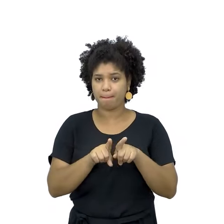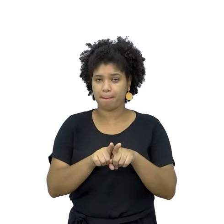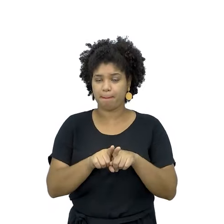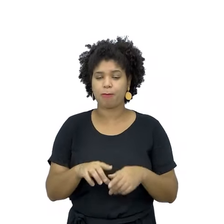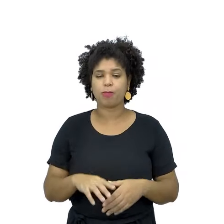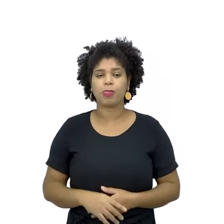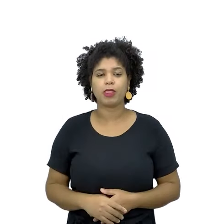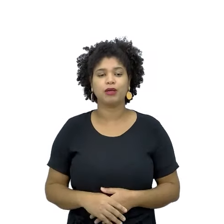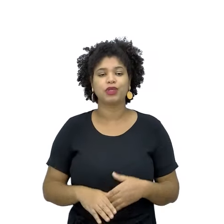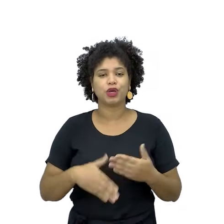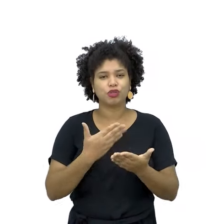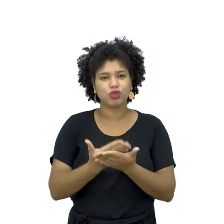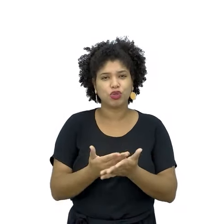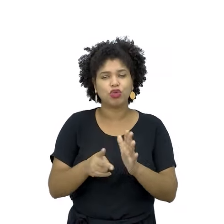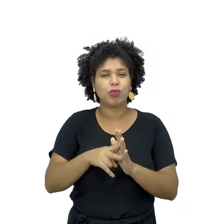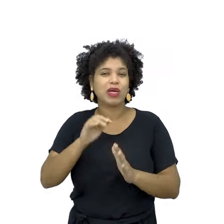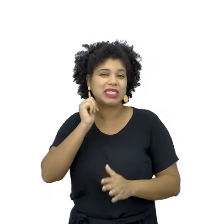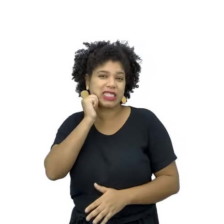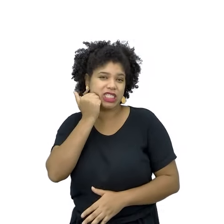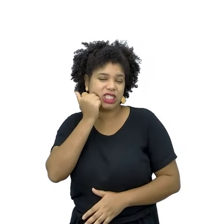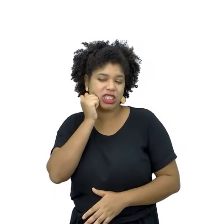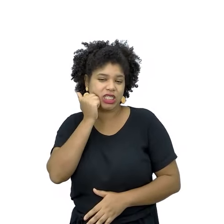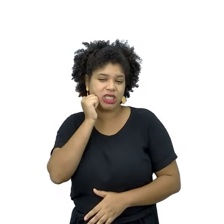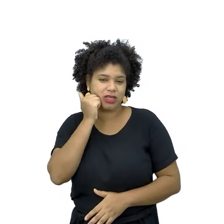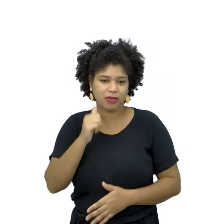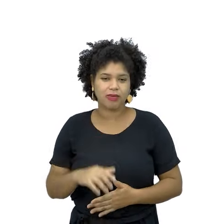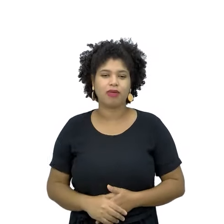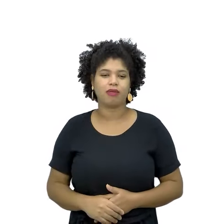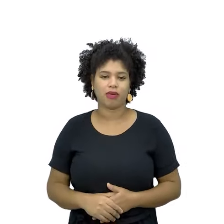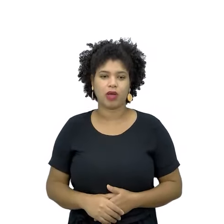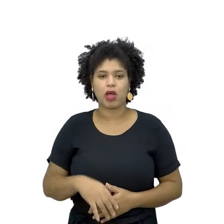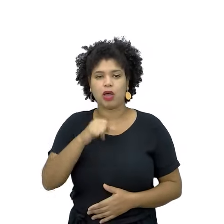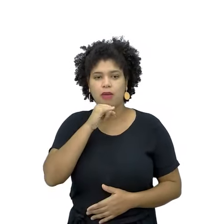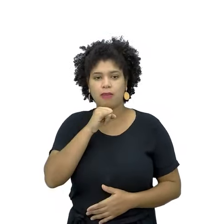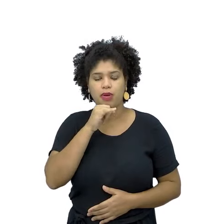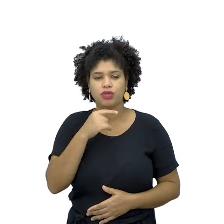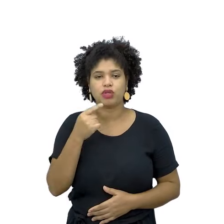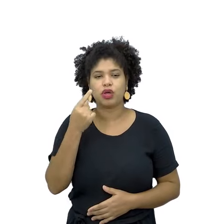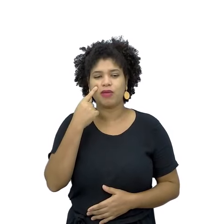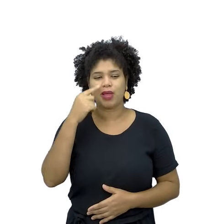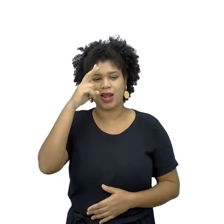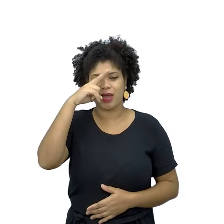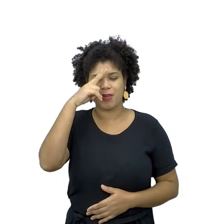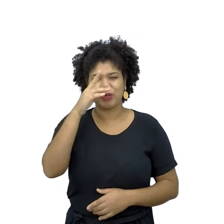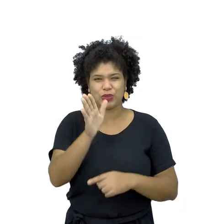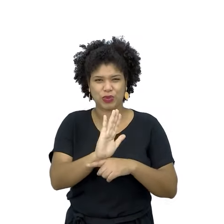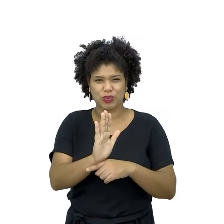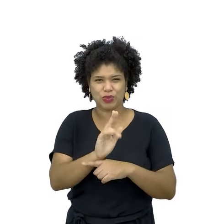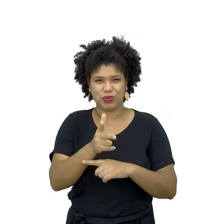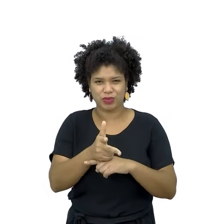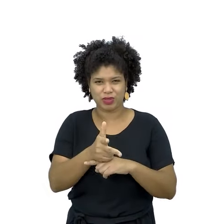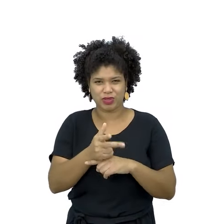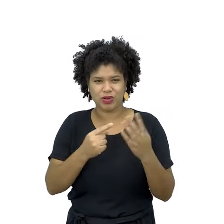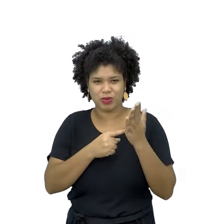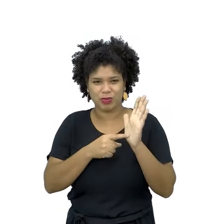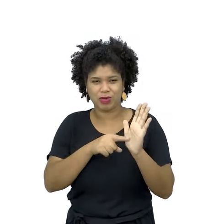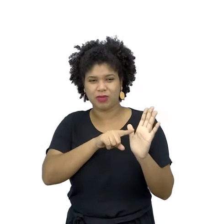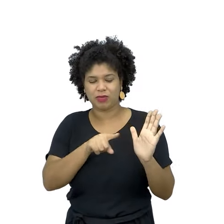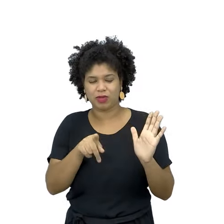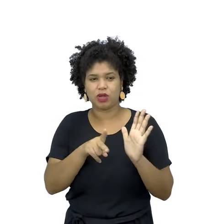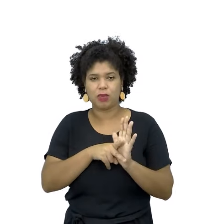os estudos científicos. Por exemplo, aquele vídeo que eu falei, que fala